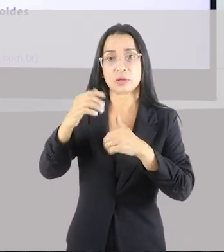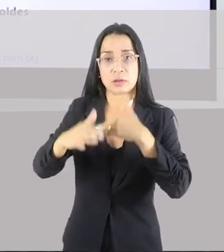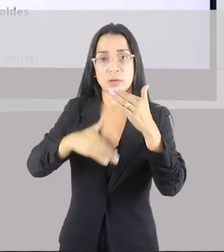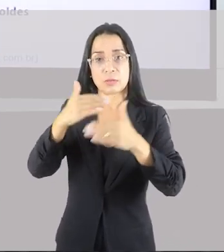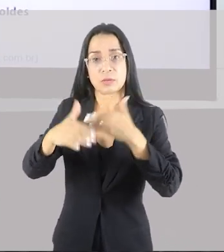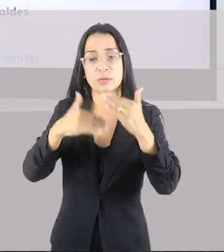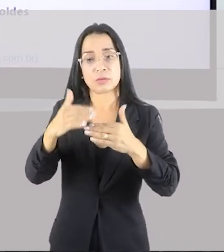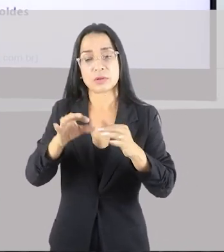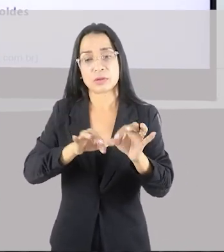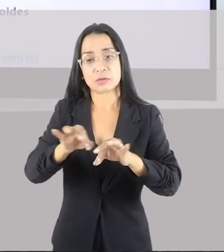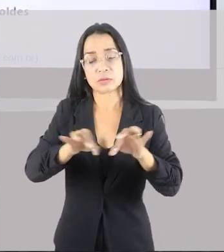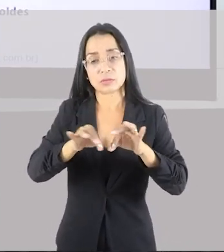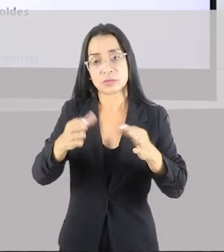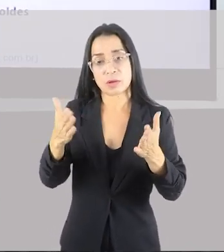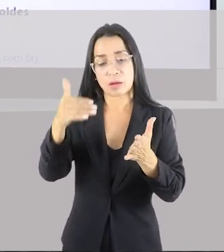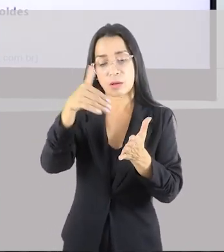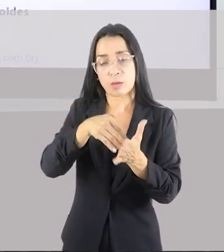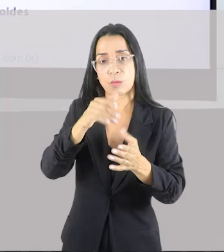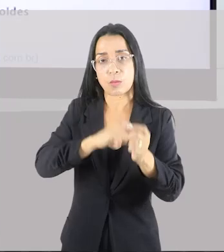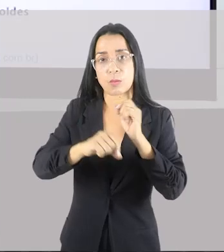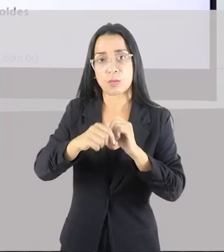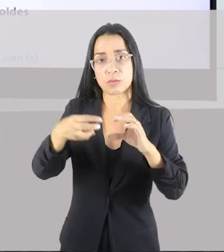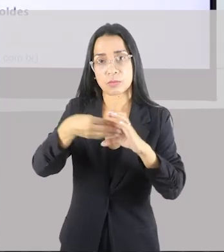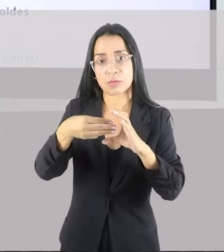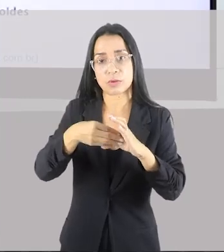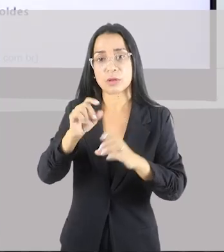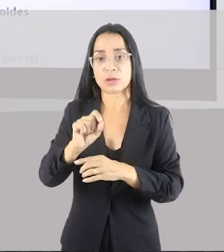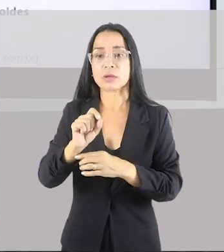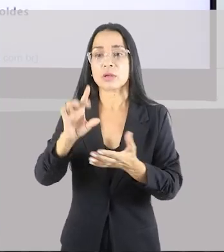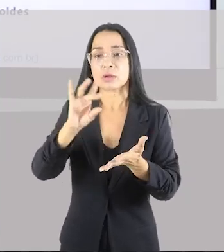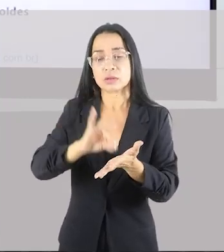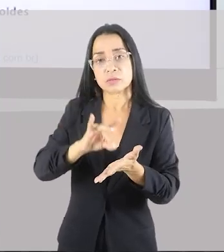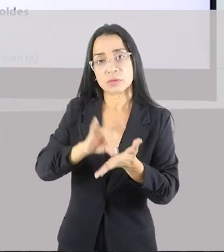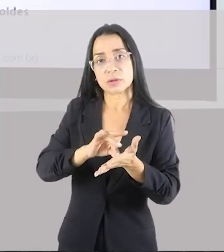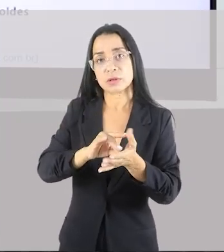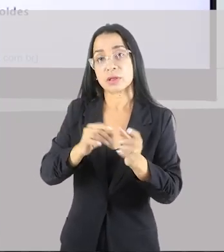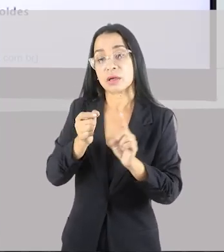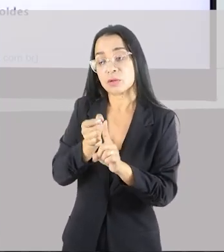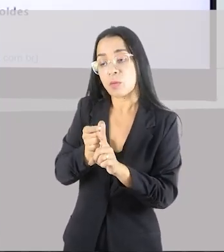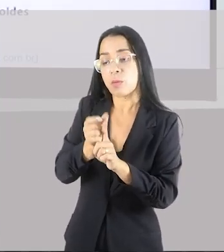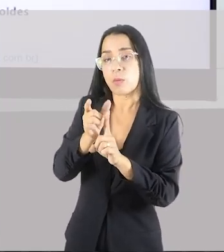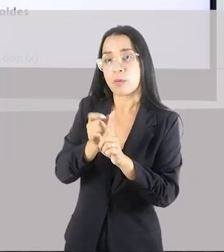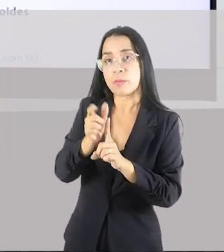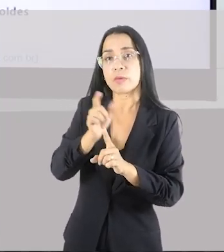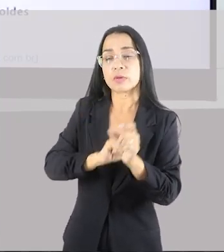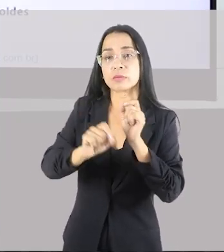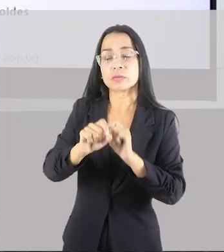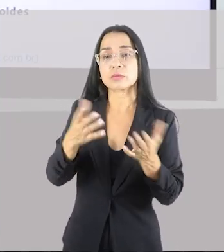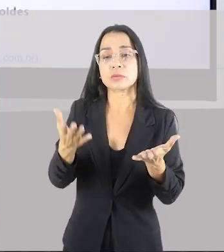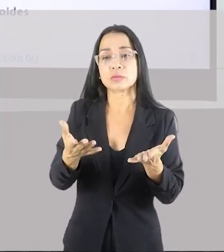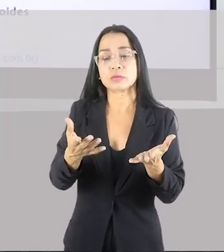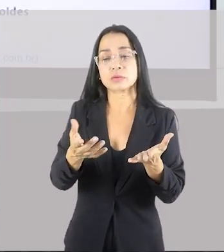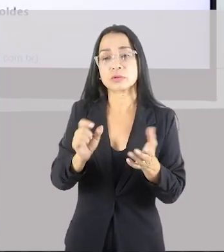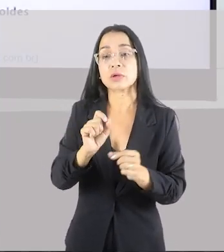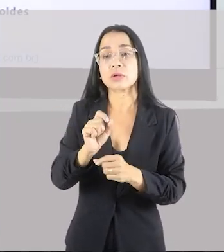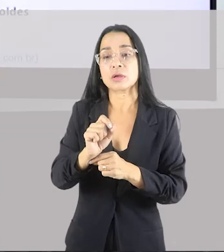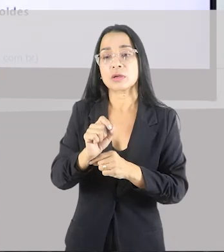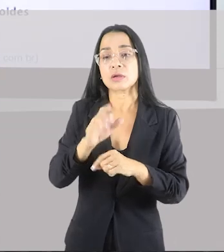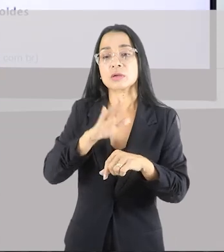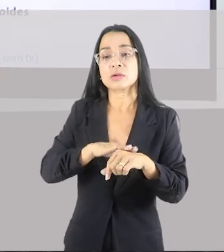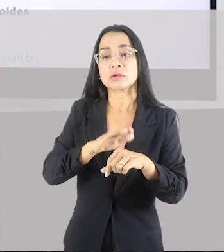formação da última, né, célula, que é, de fato, o espermatozoide. A esse processo a gente vai dar o nome